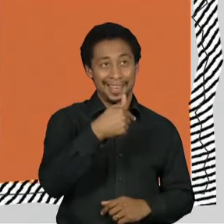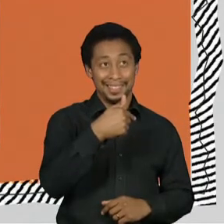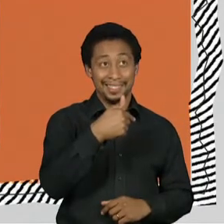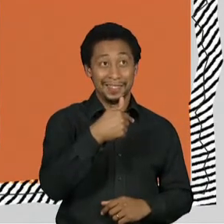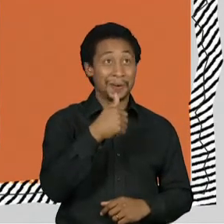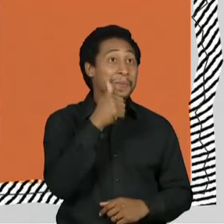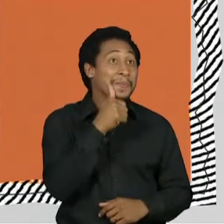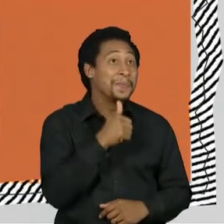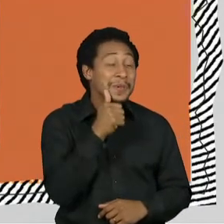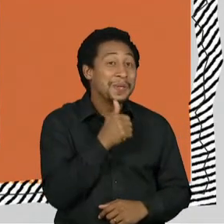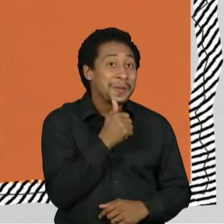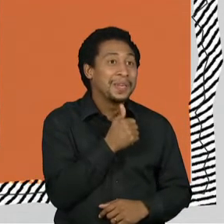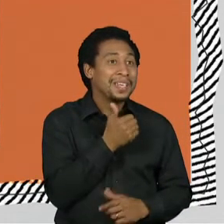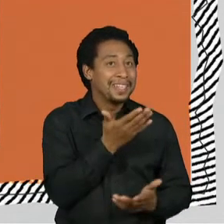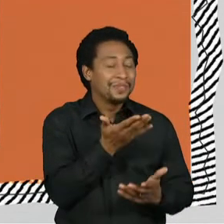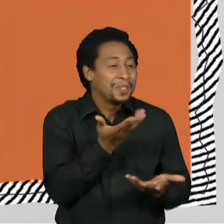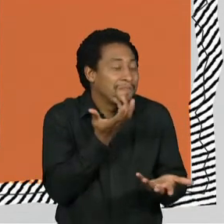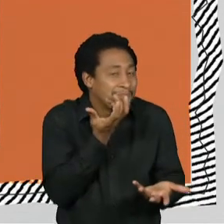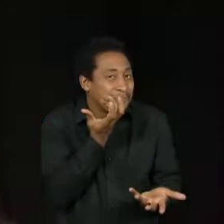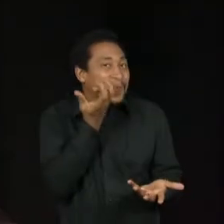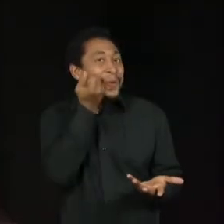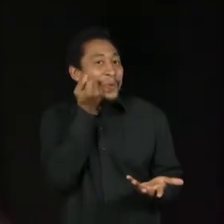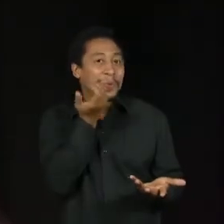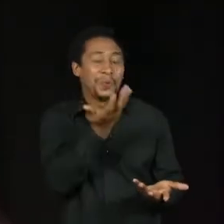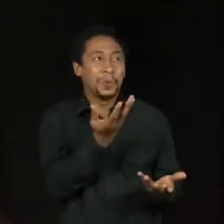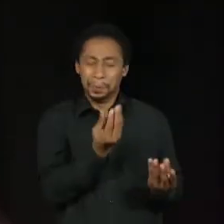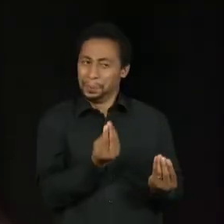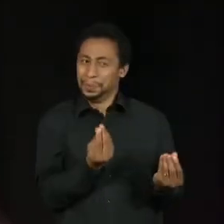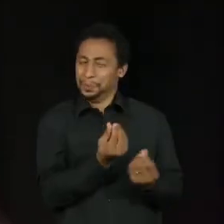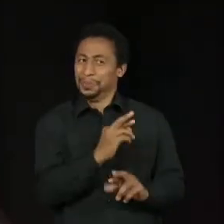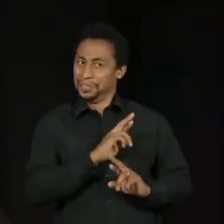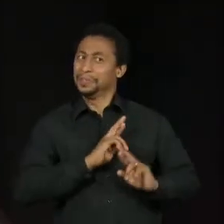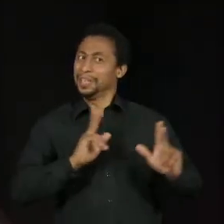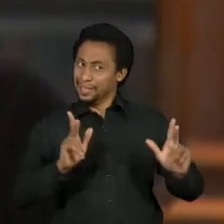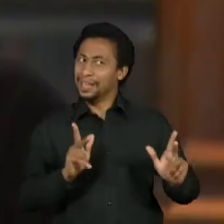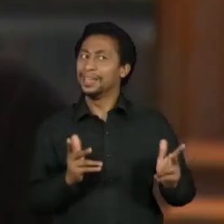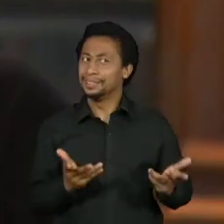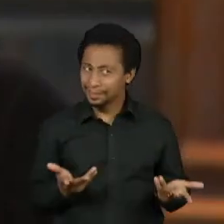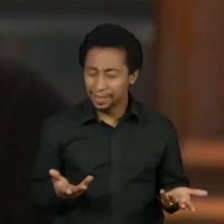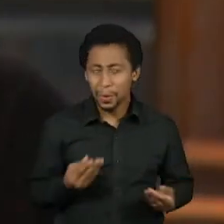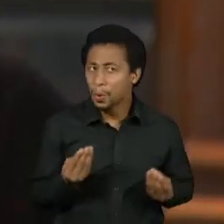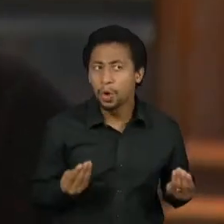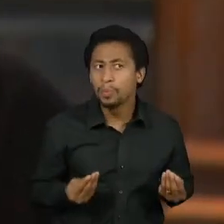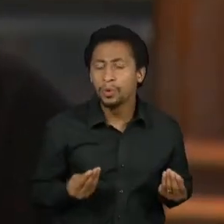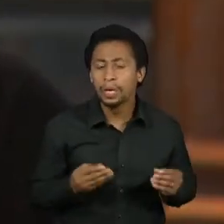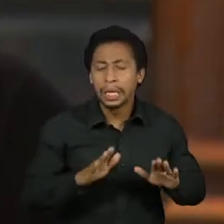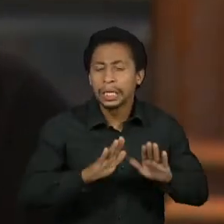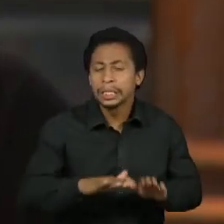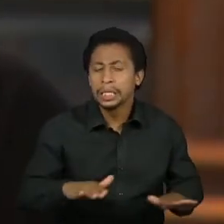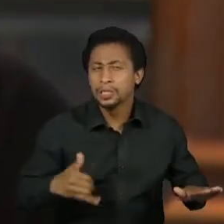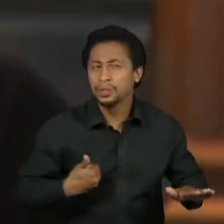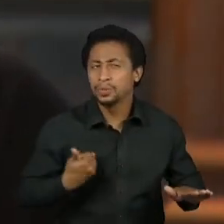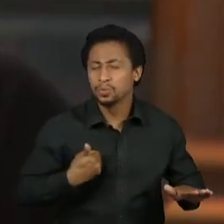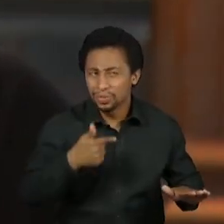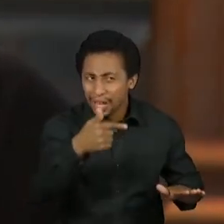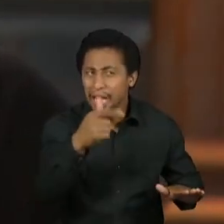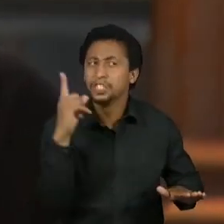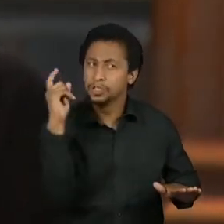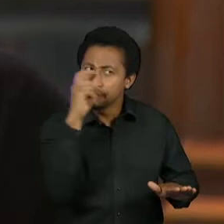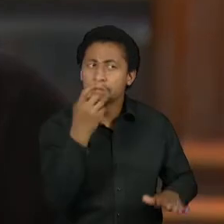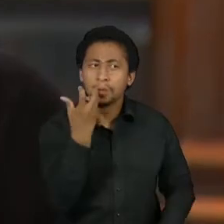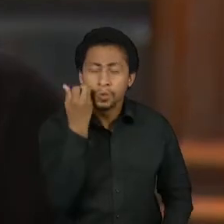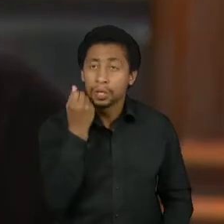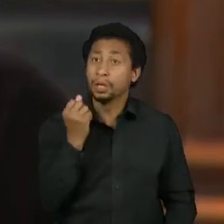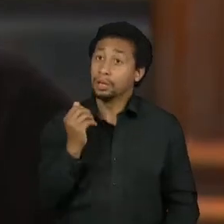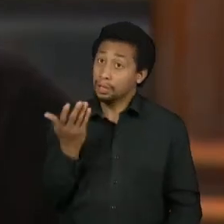que é um tipo de adoção e coluna é crianças com as cidades serem adotadas